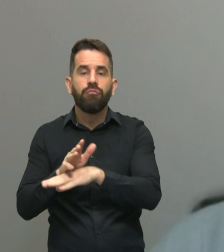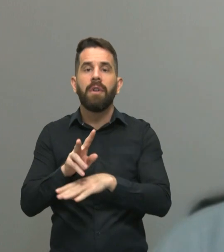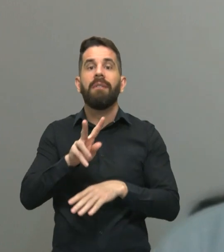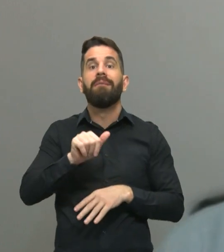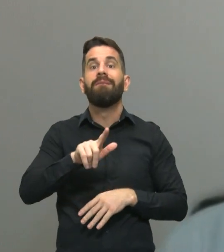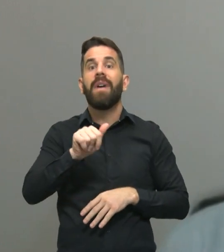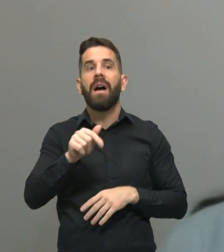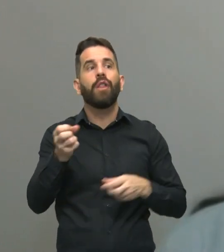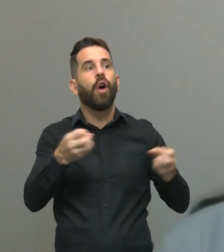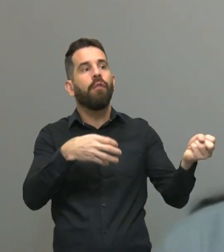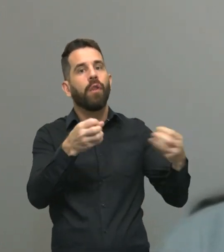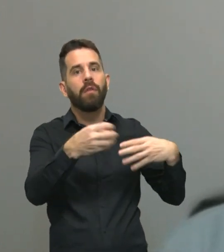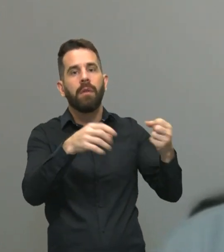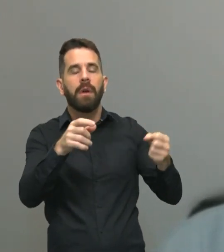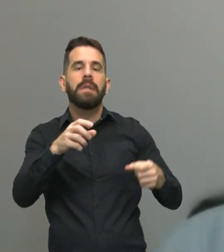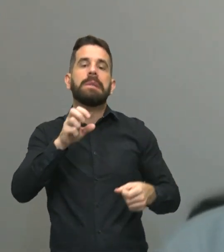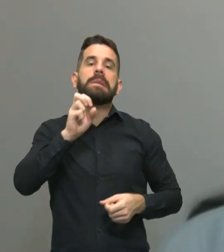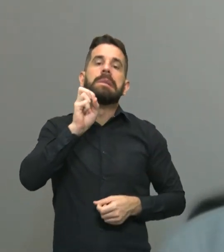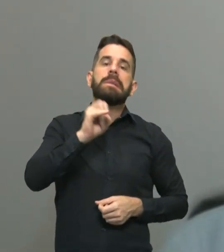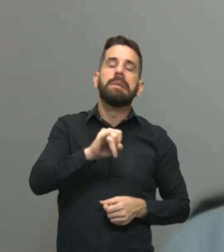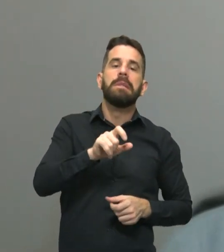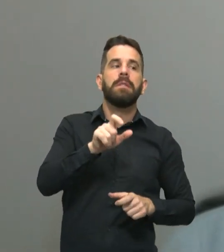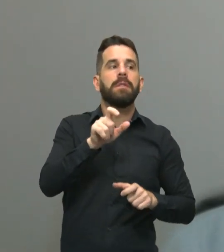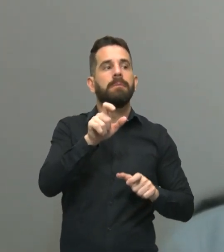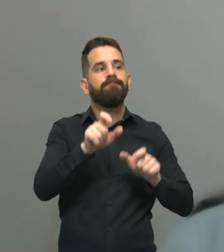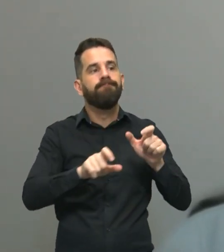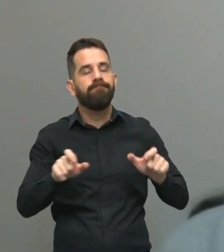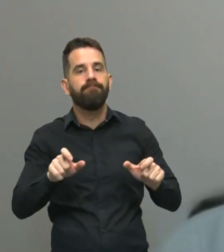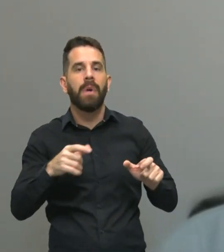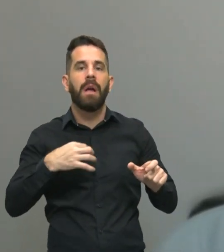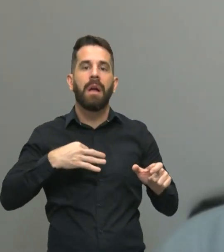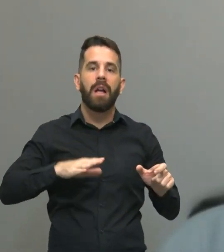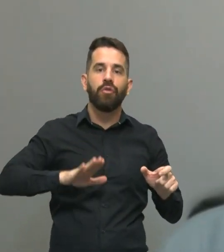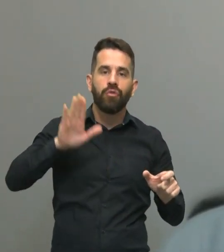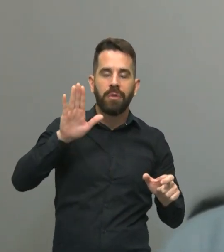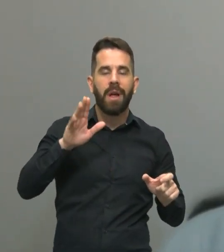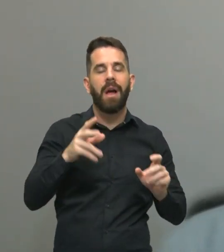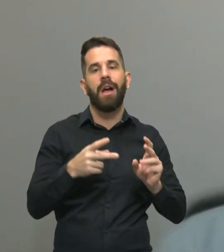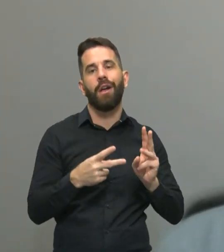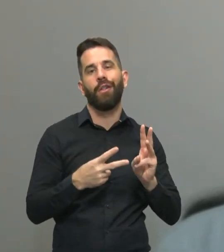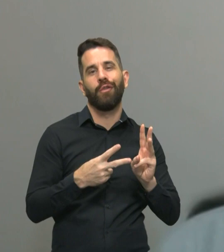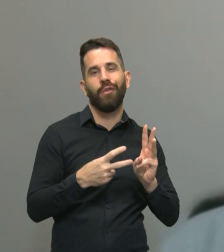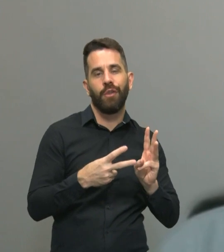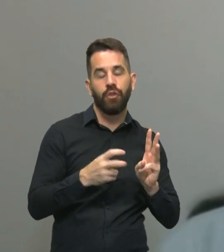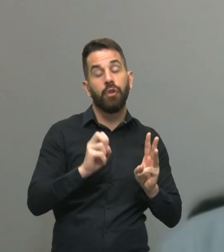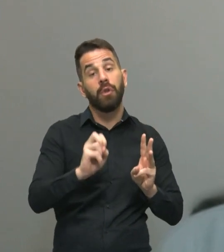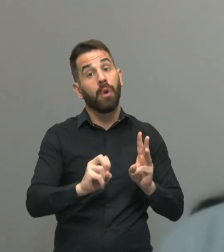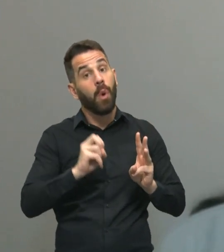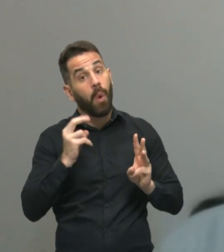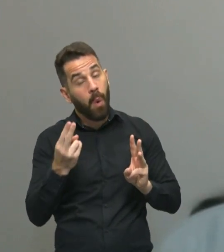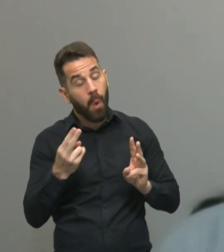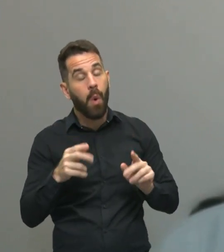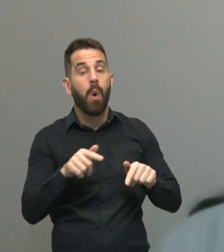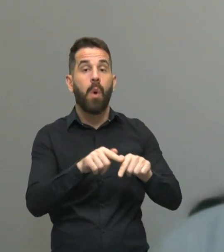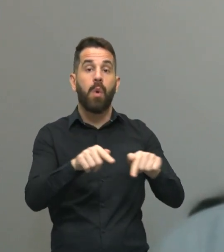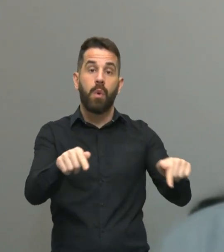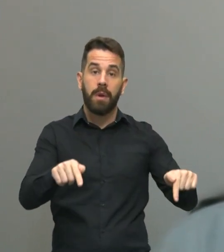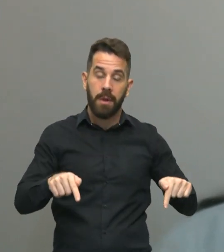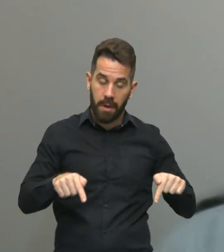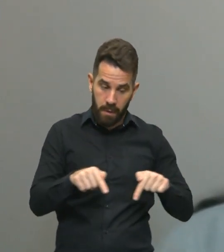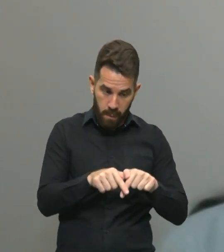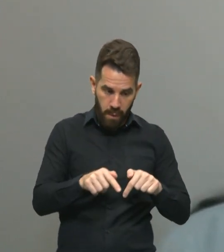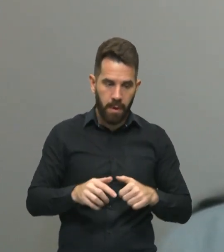UFG que tenha candidatos indígenas ou que sejam quilombolas. E